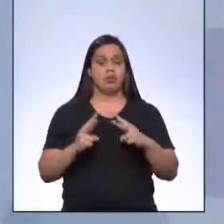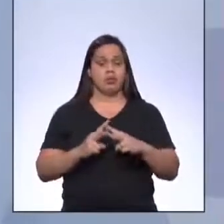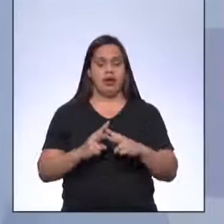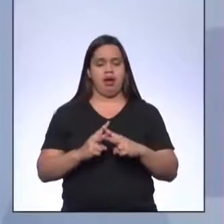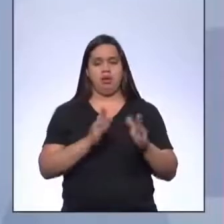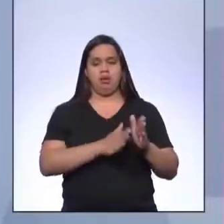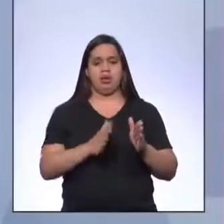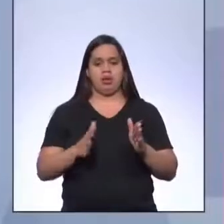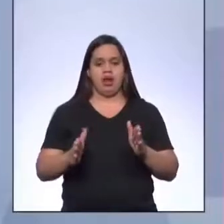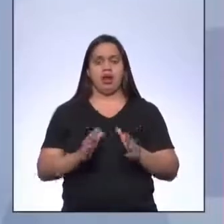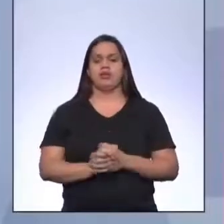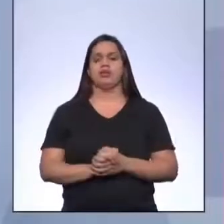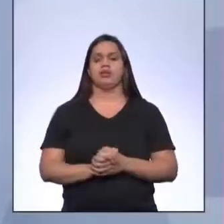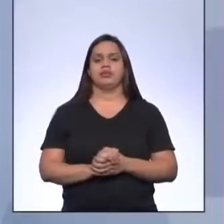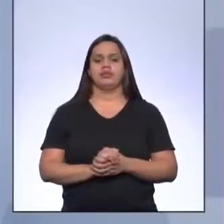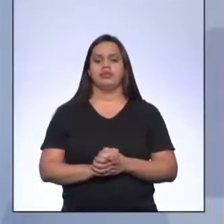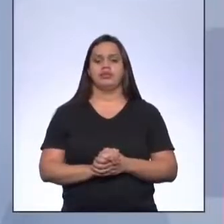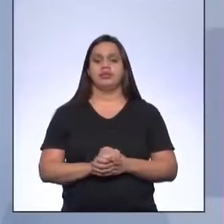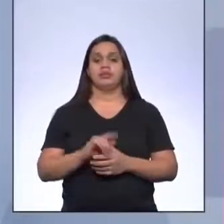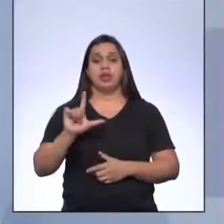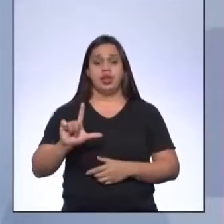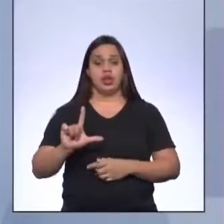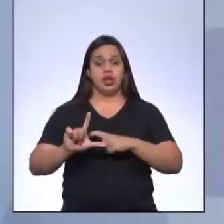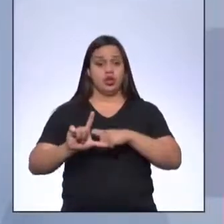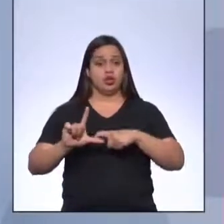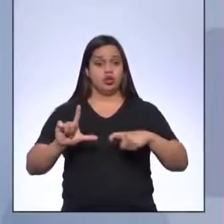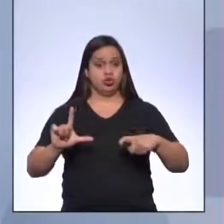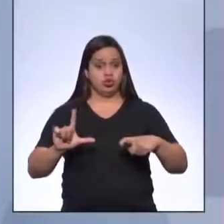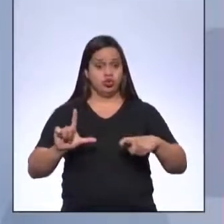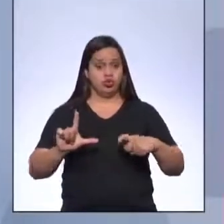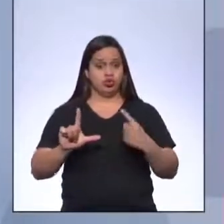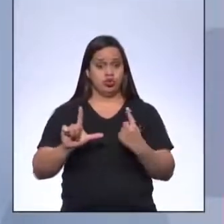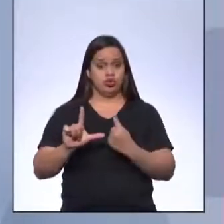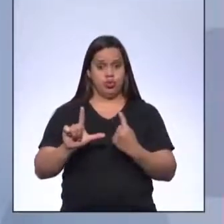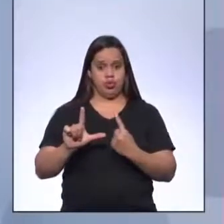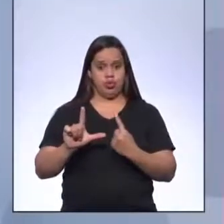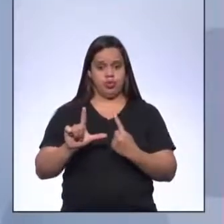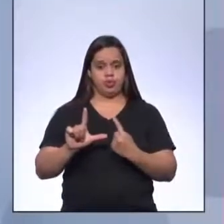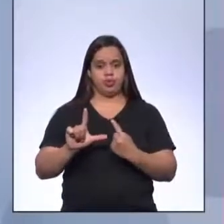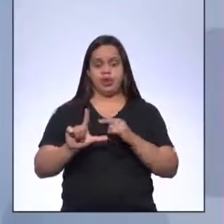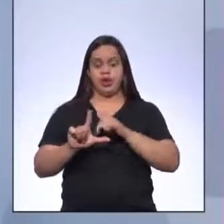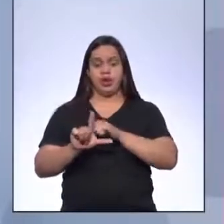um do xe4 do Y